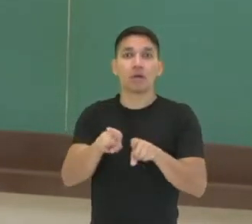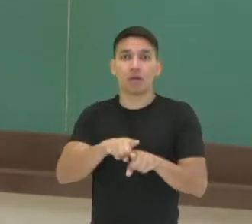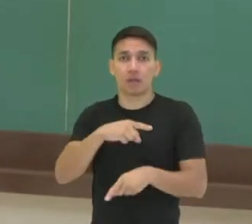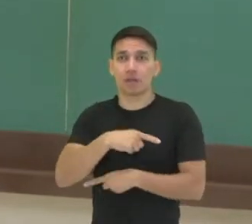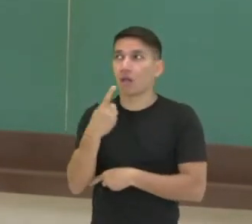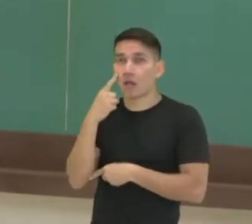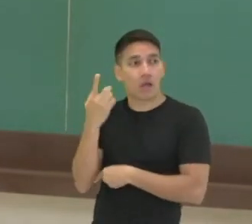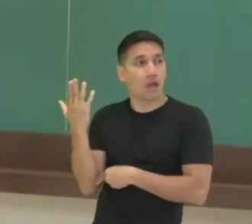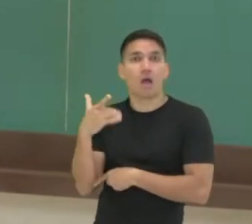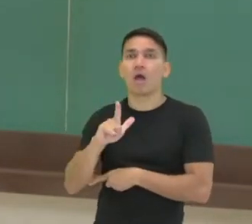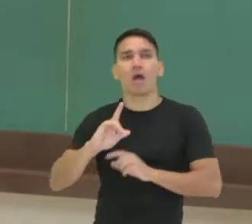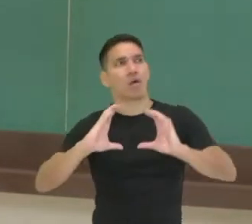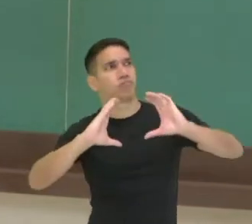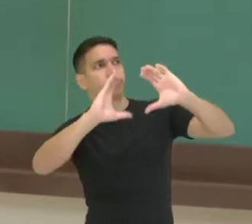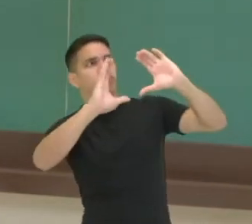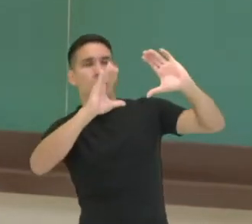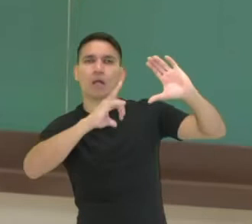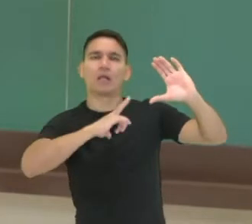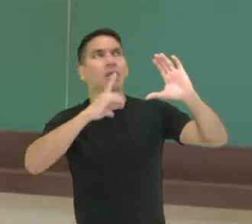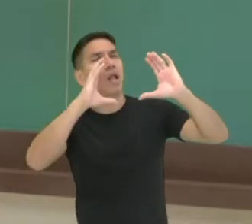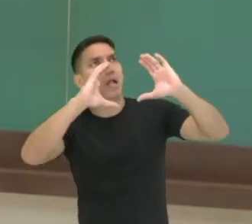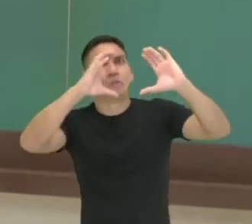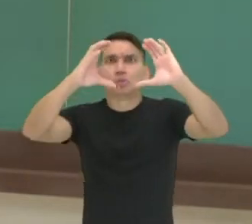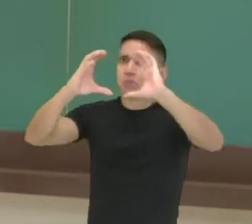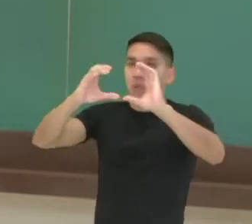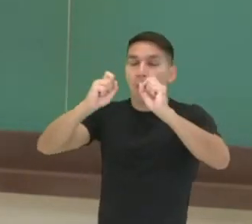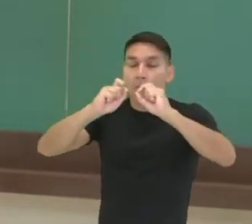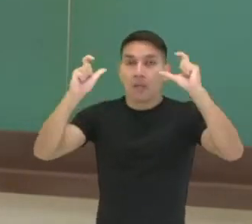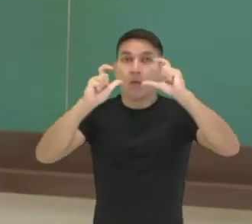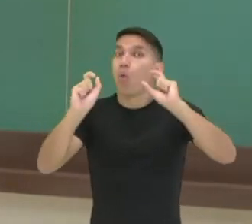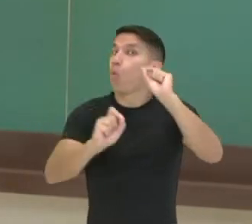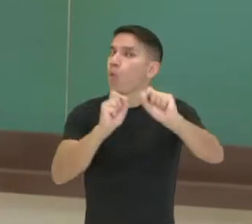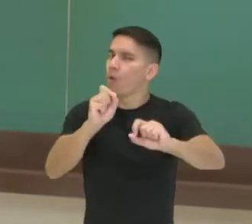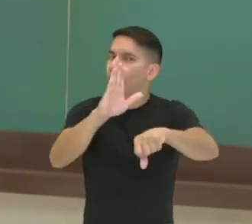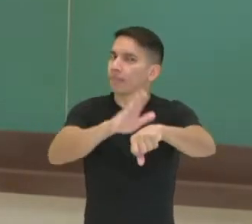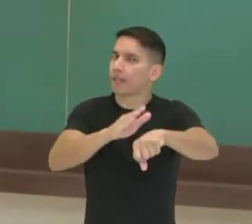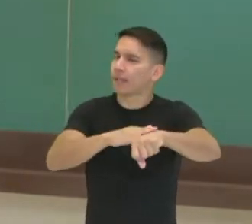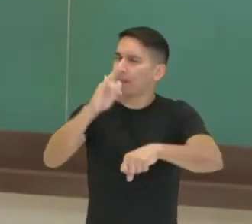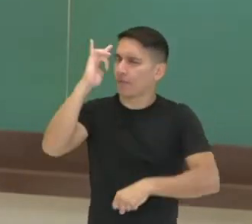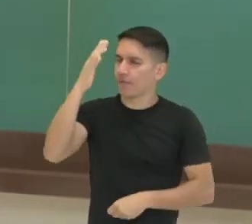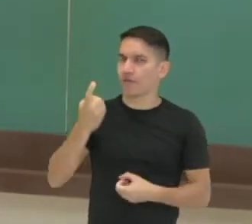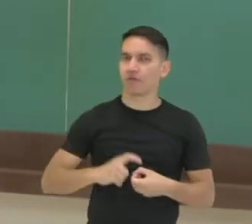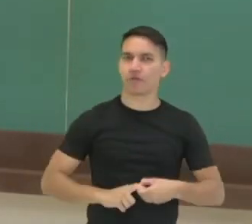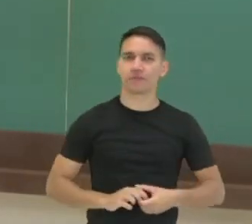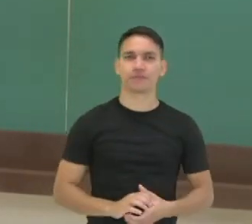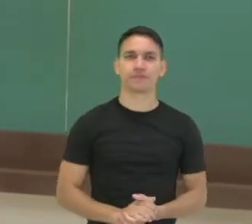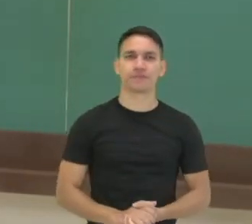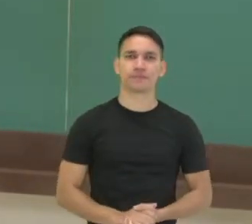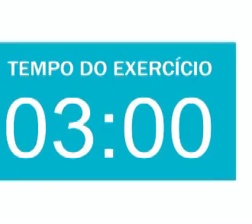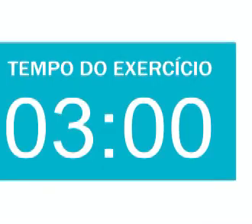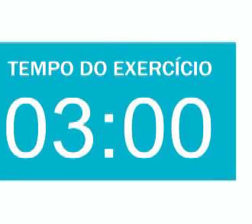estar mais o quê? Aguçado, mais atento. Eu vou dar um tempinho para vocês e eu já retorno.